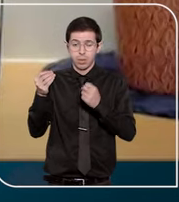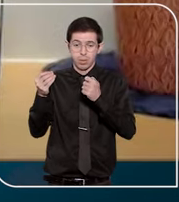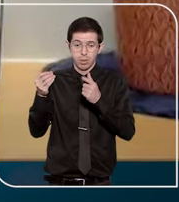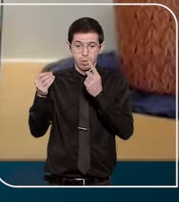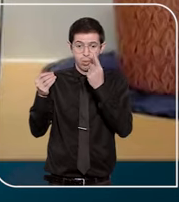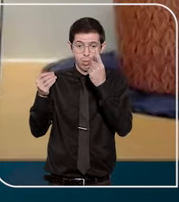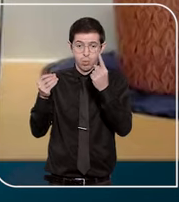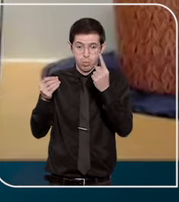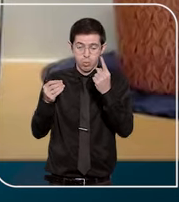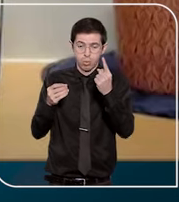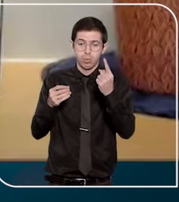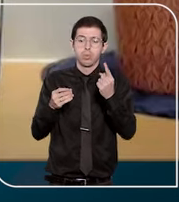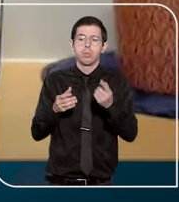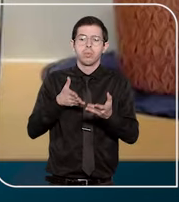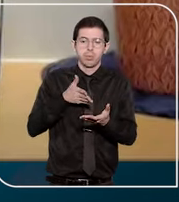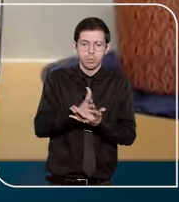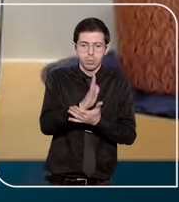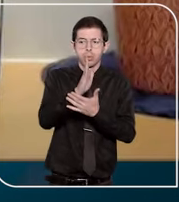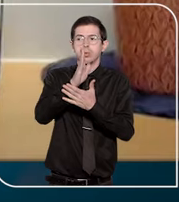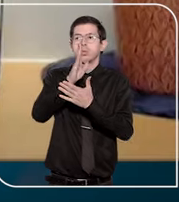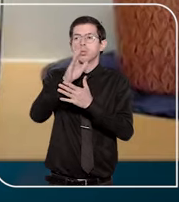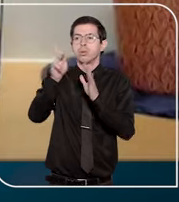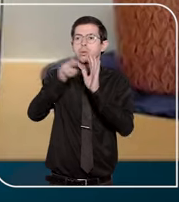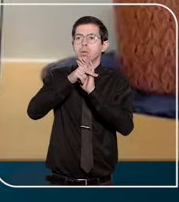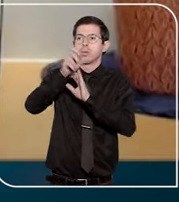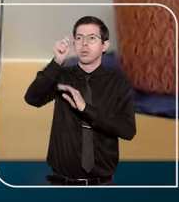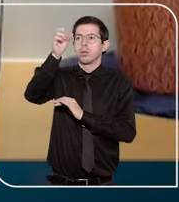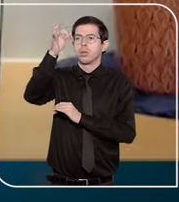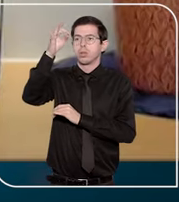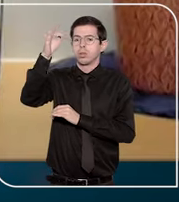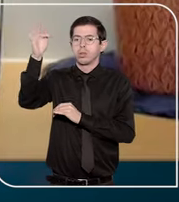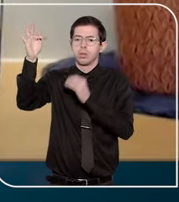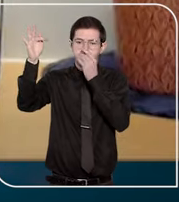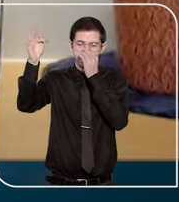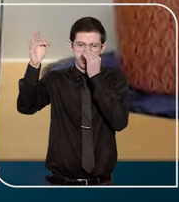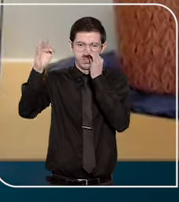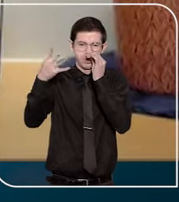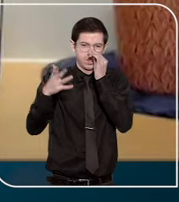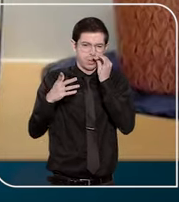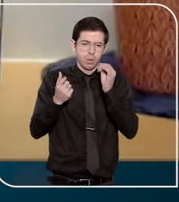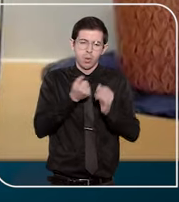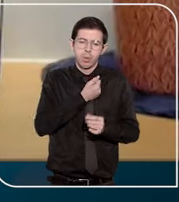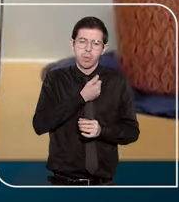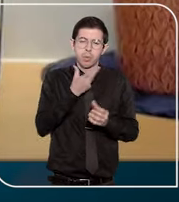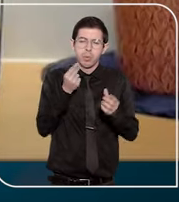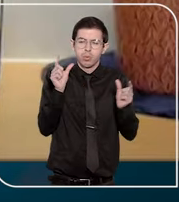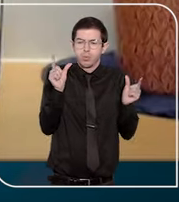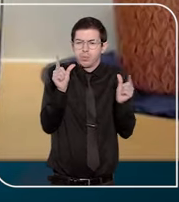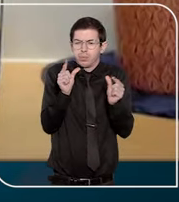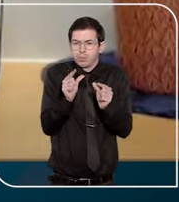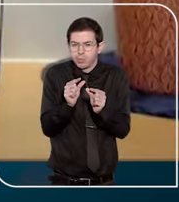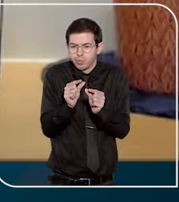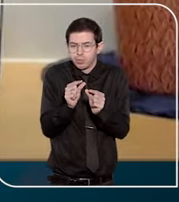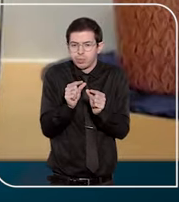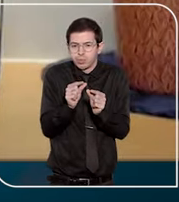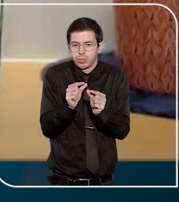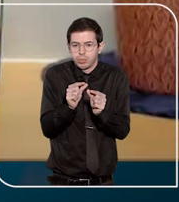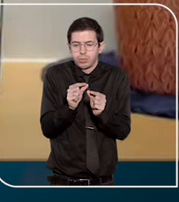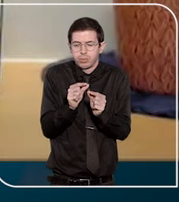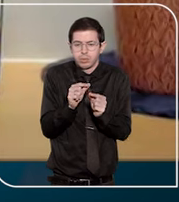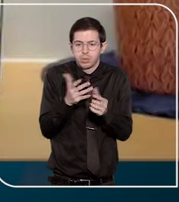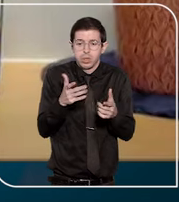foi admitido, subiu direto ao Supremo Tribunal Federal. Então, é um número muito pequeno, muito baixo. A